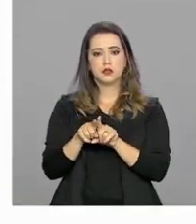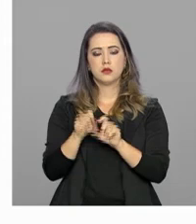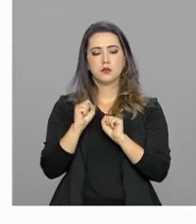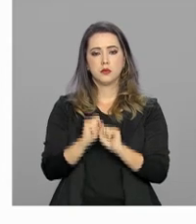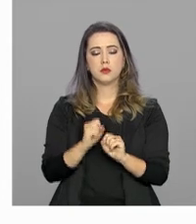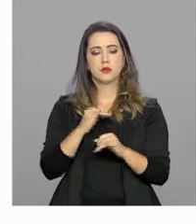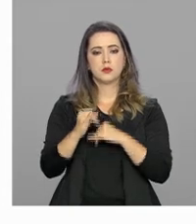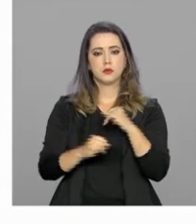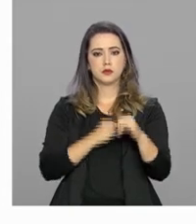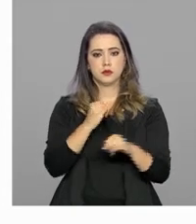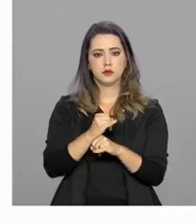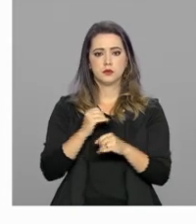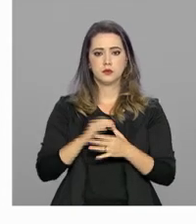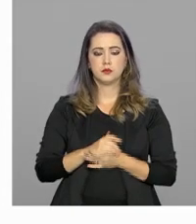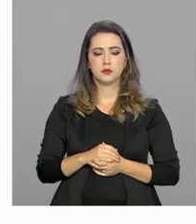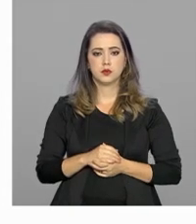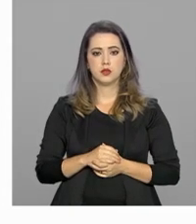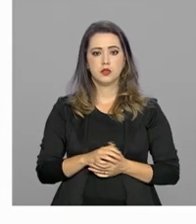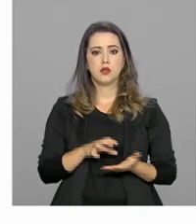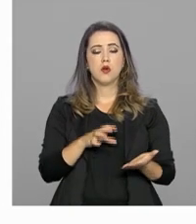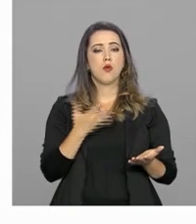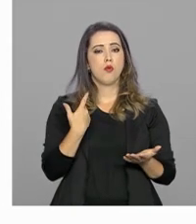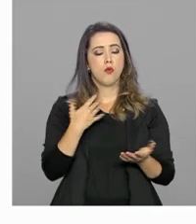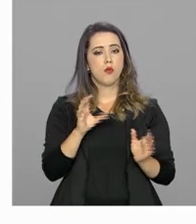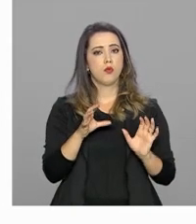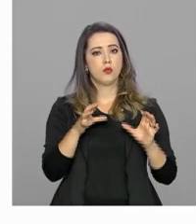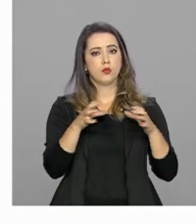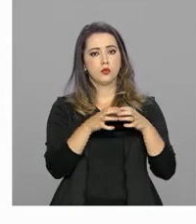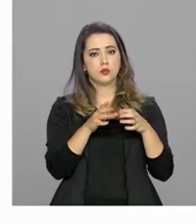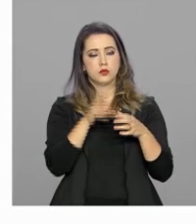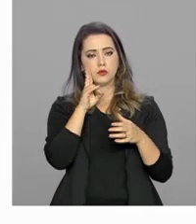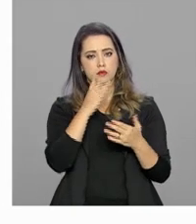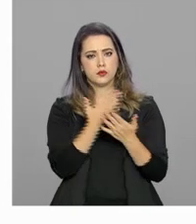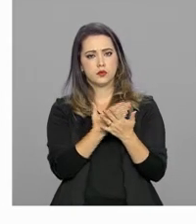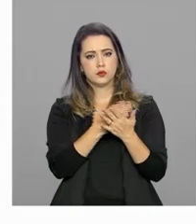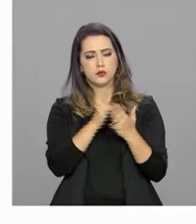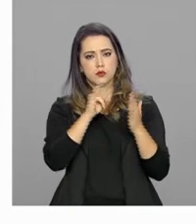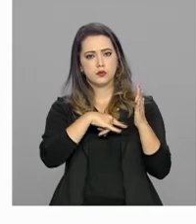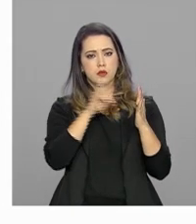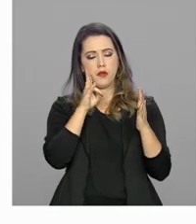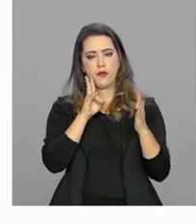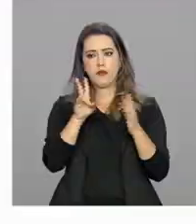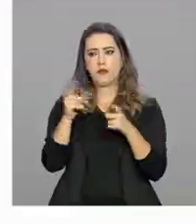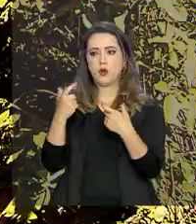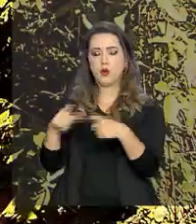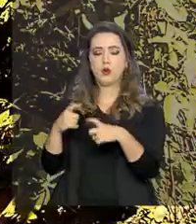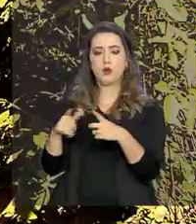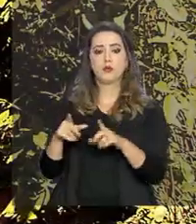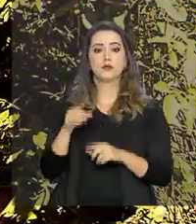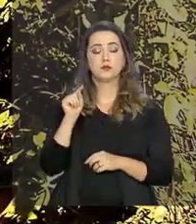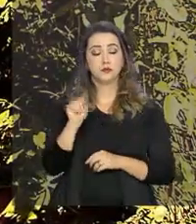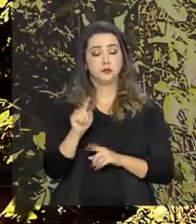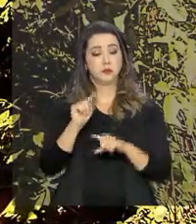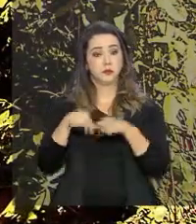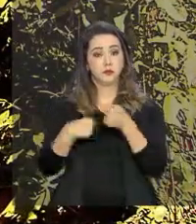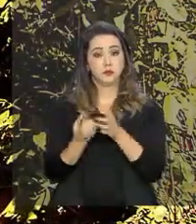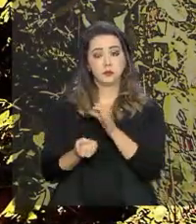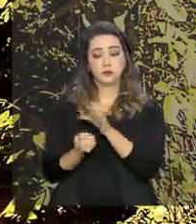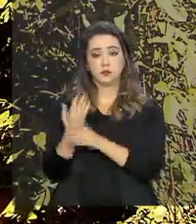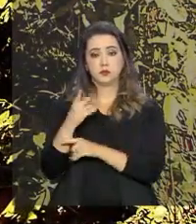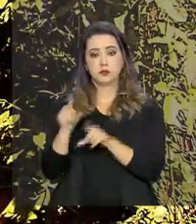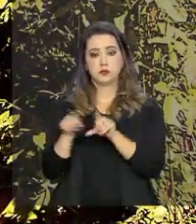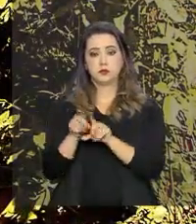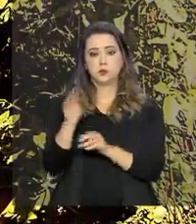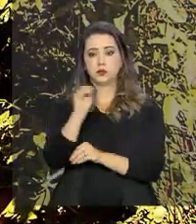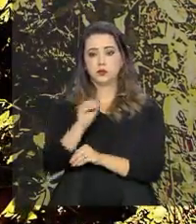pela internet o órgão ambiental vai analisar os documentos e fazer uma vistoria no imóvel depois de criada